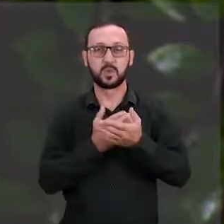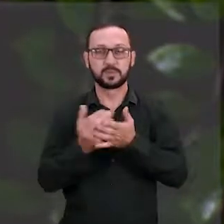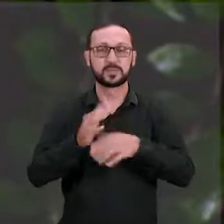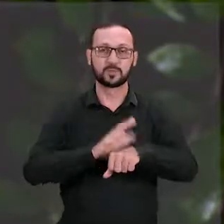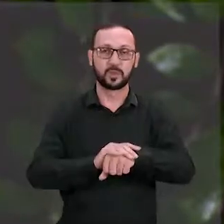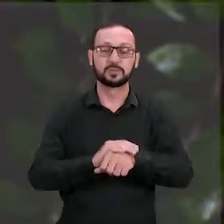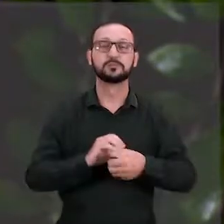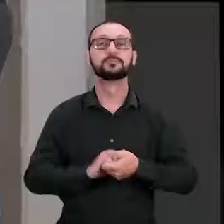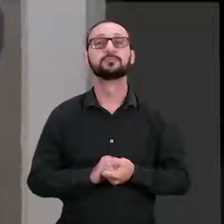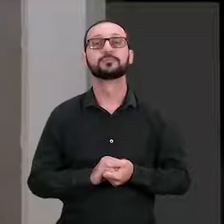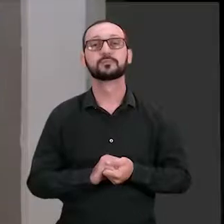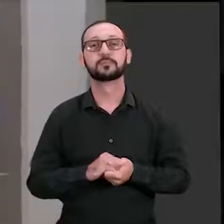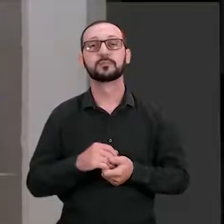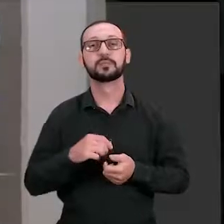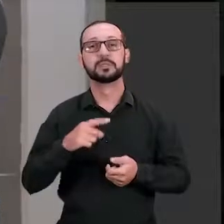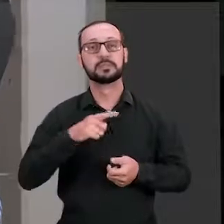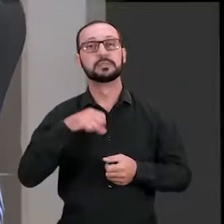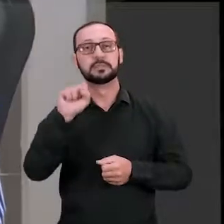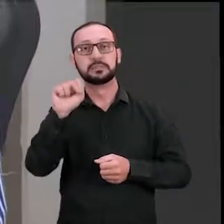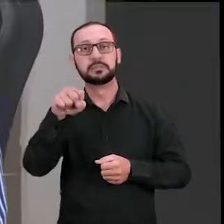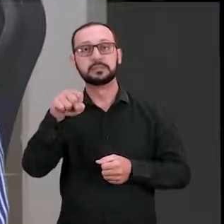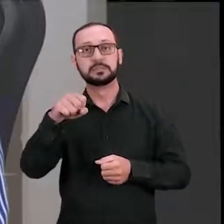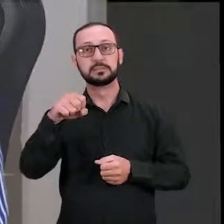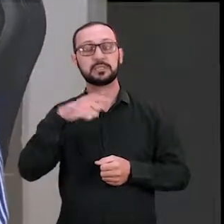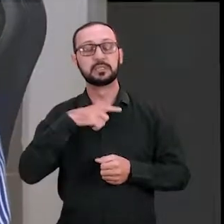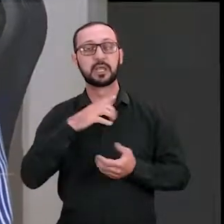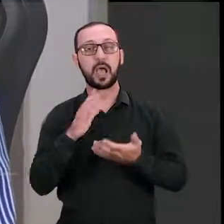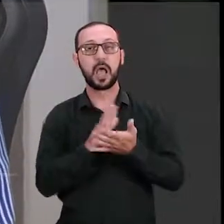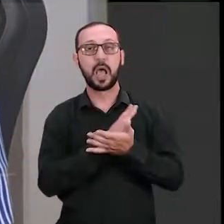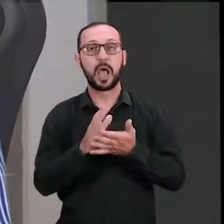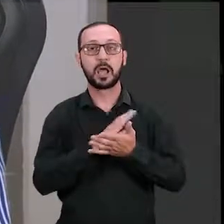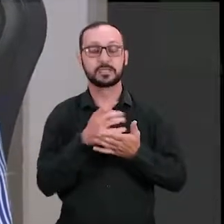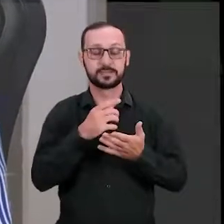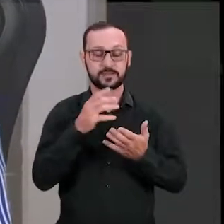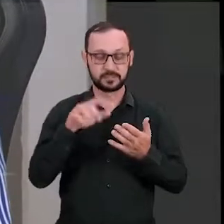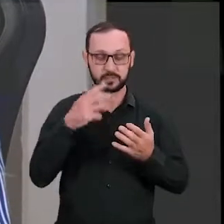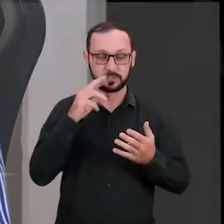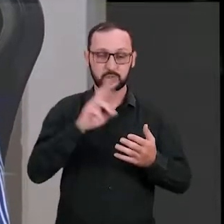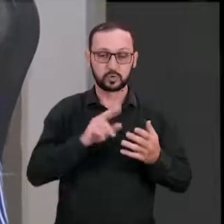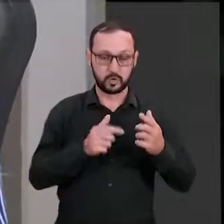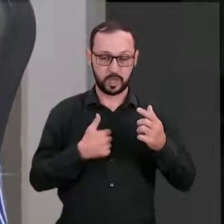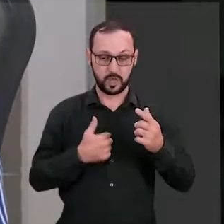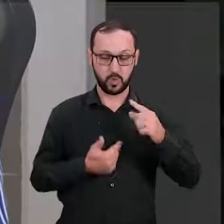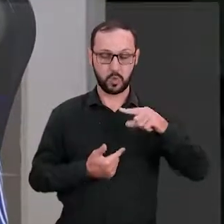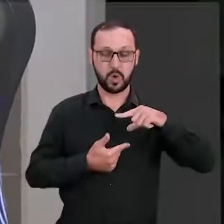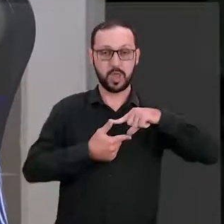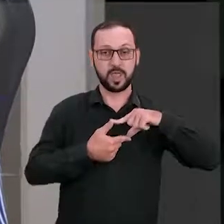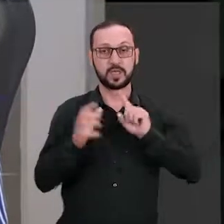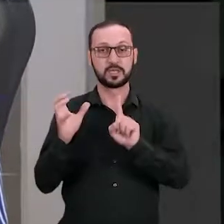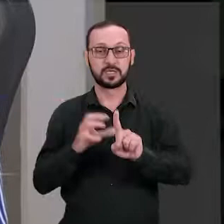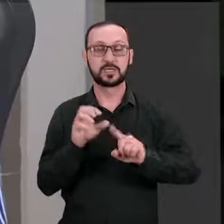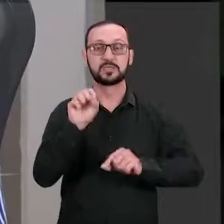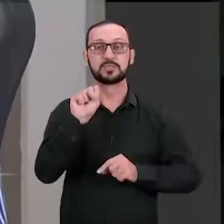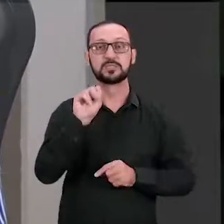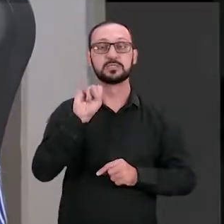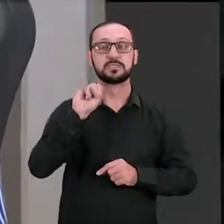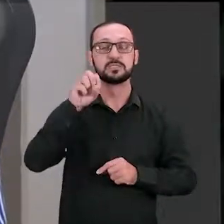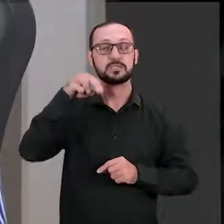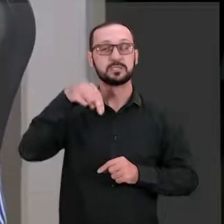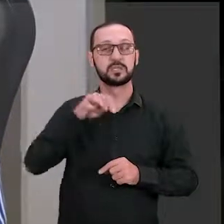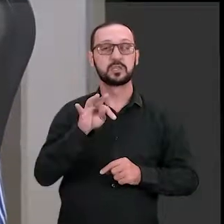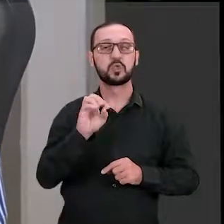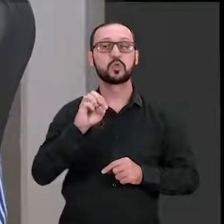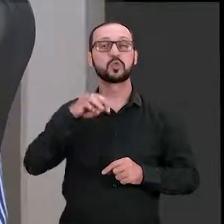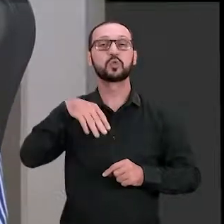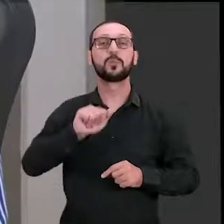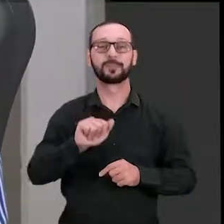mais esse processo? Chega até a ser um sintoma de quadros depressivos, isolamento da pessoa, e ela passa